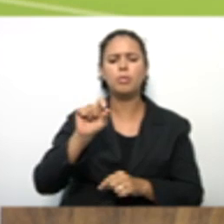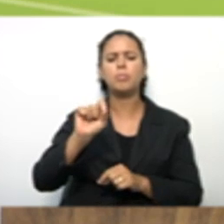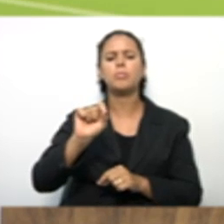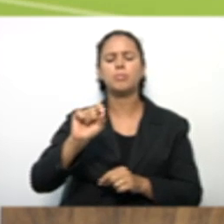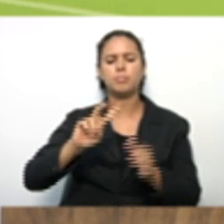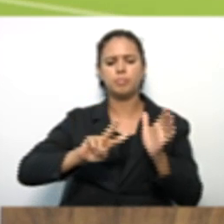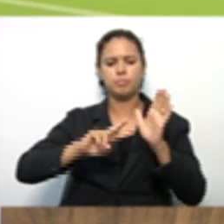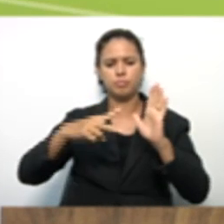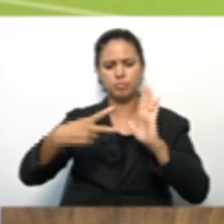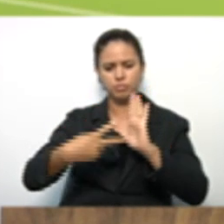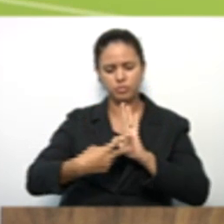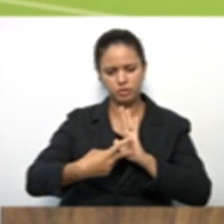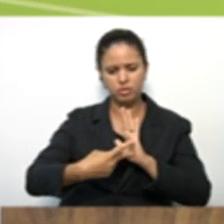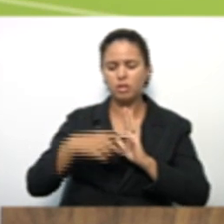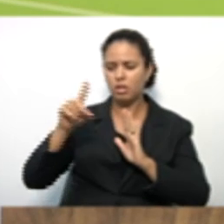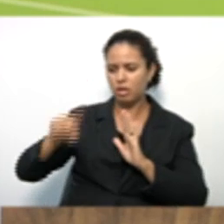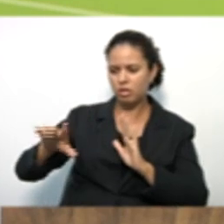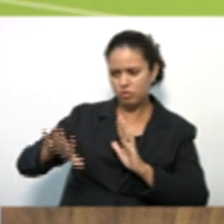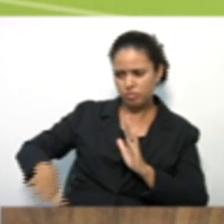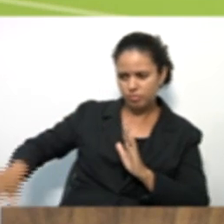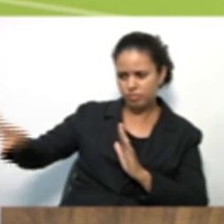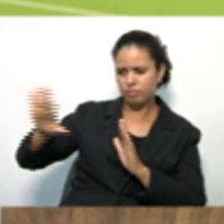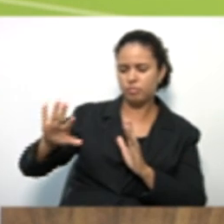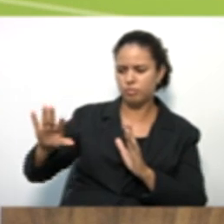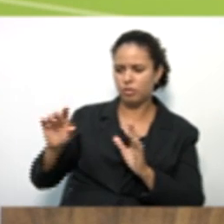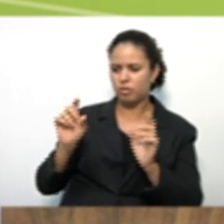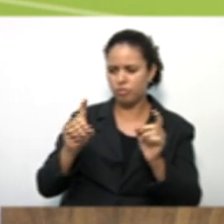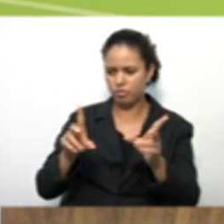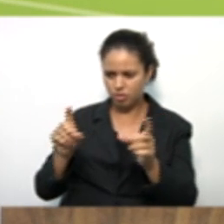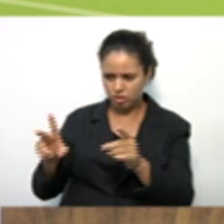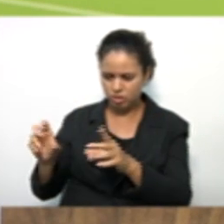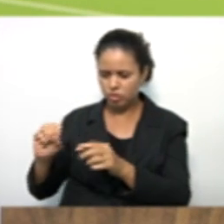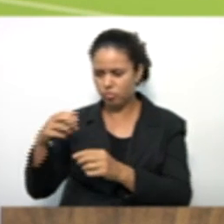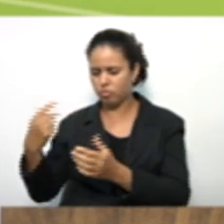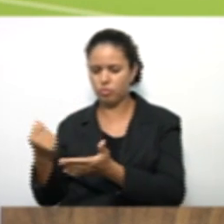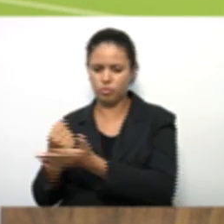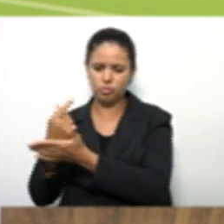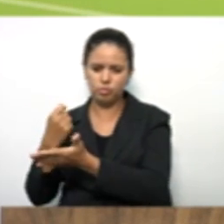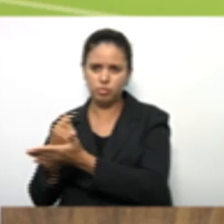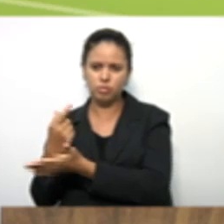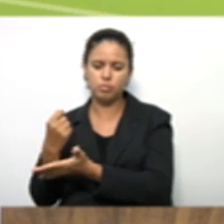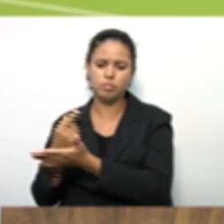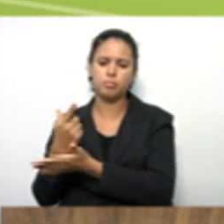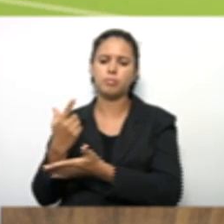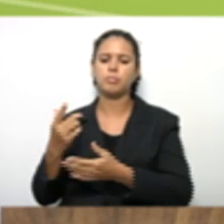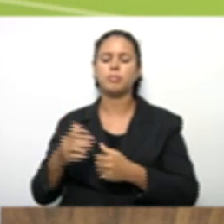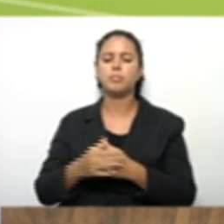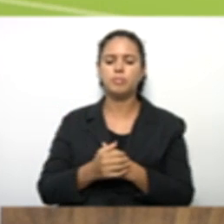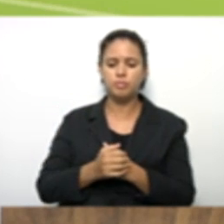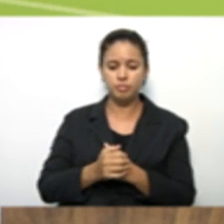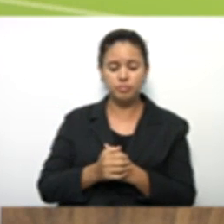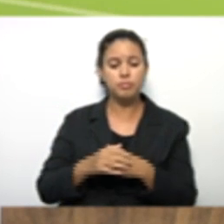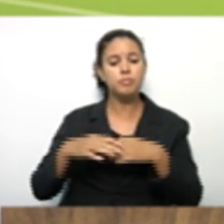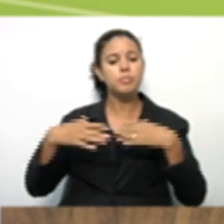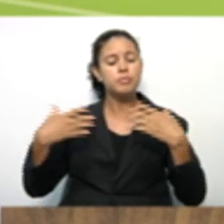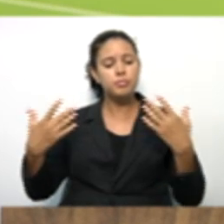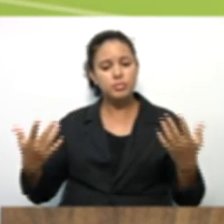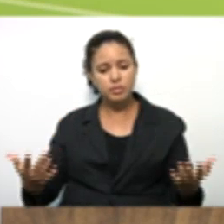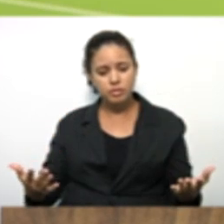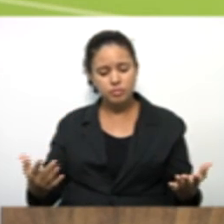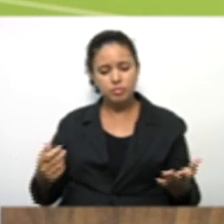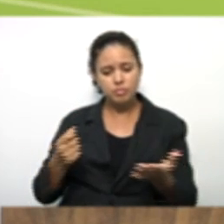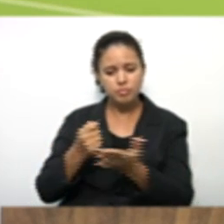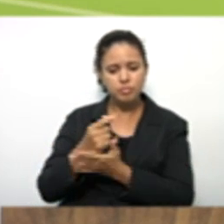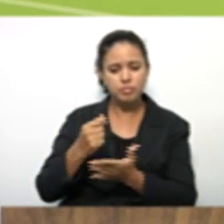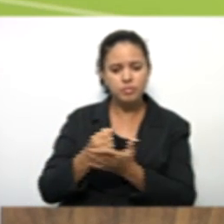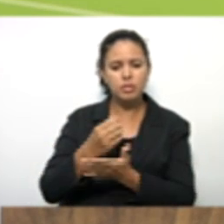você precisa comprar frutas. Concordam comigo? Então, para comprar frutas, você acaba tendo um gasto.